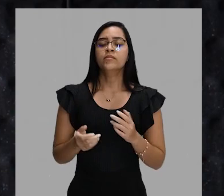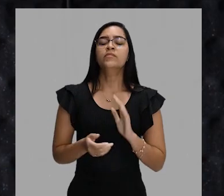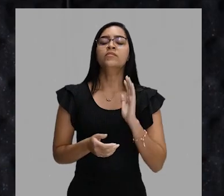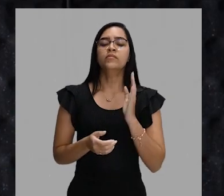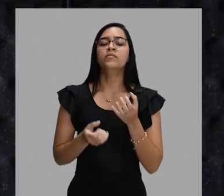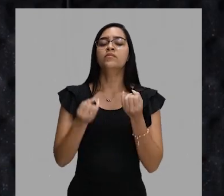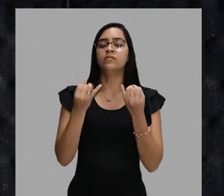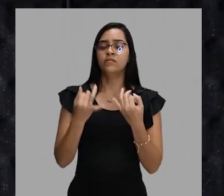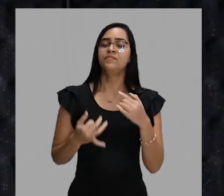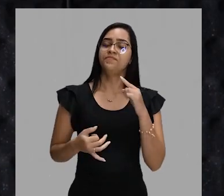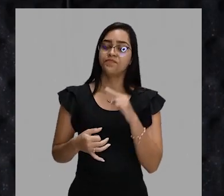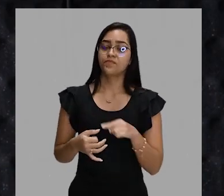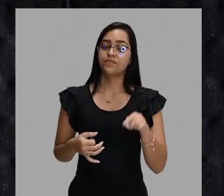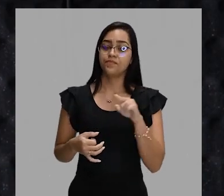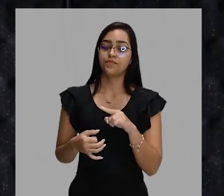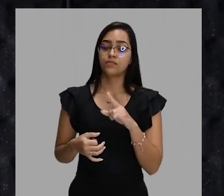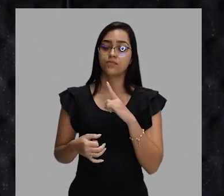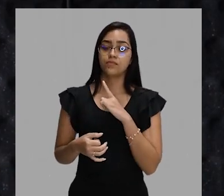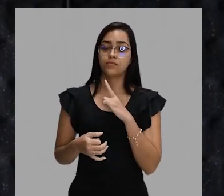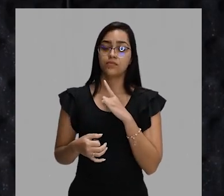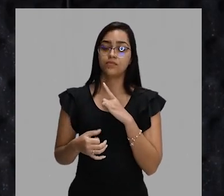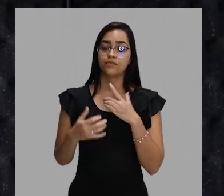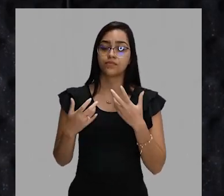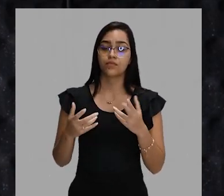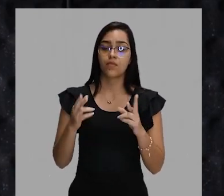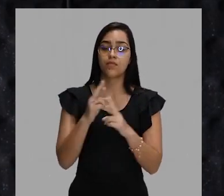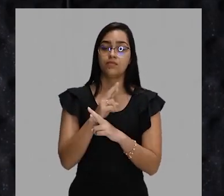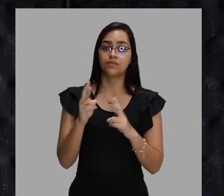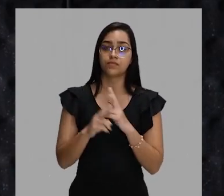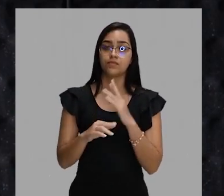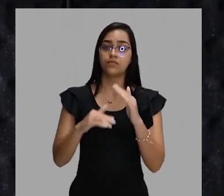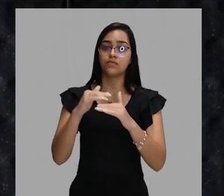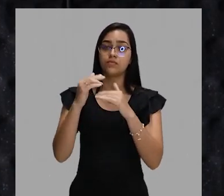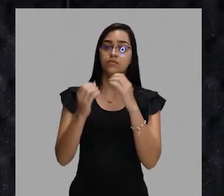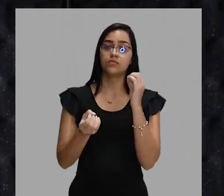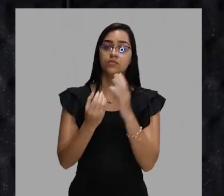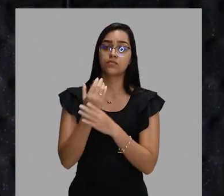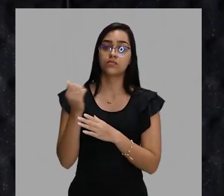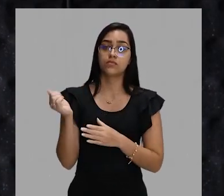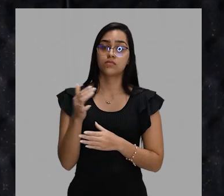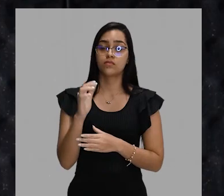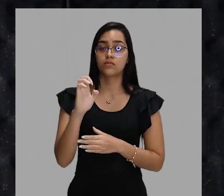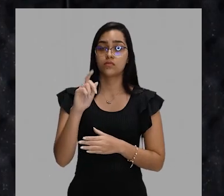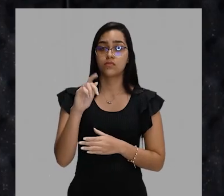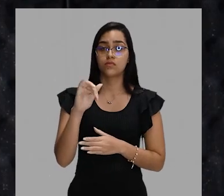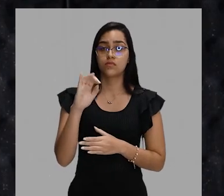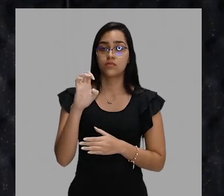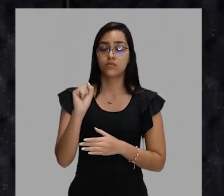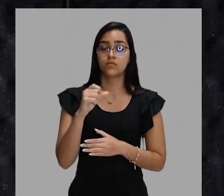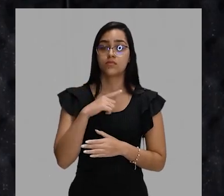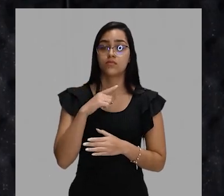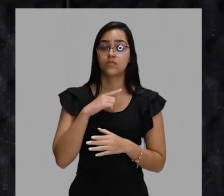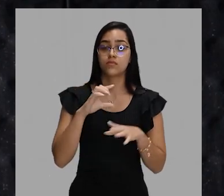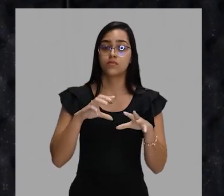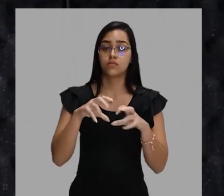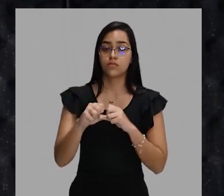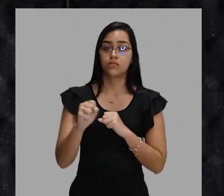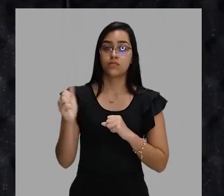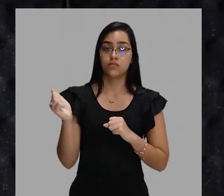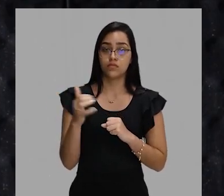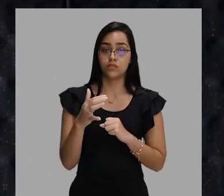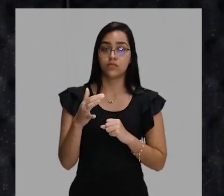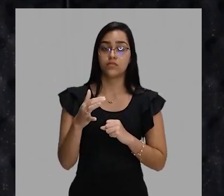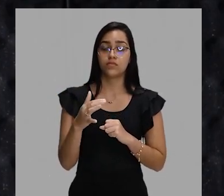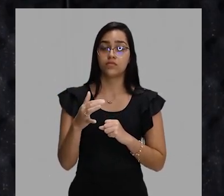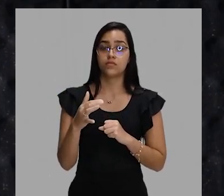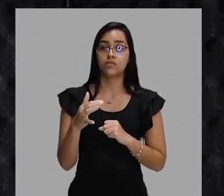eu já falei para vocês, especiação é o processo de formação de novas espécies. Essa formação de novas